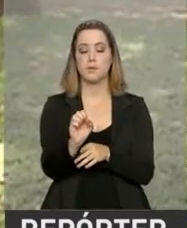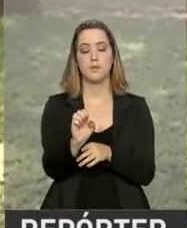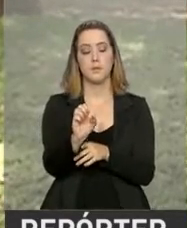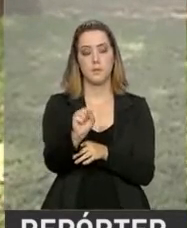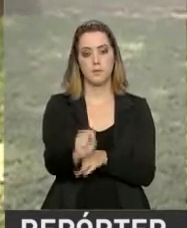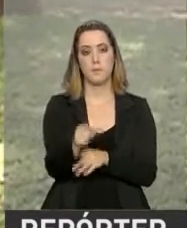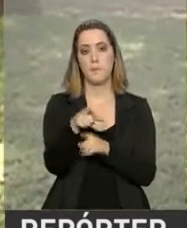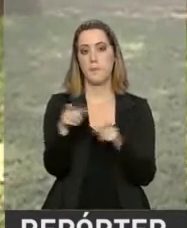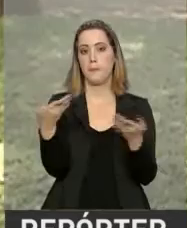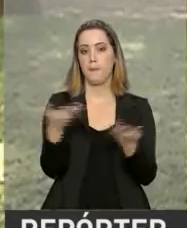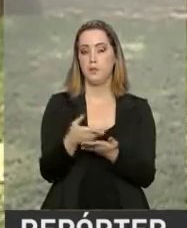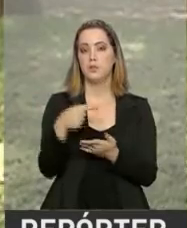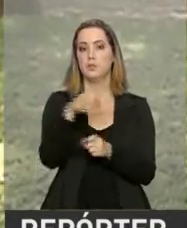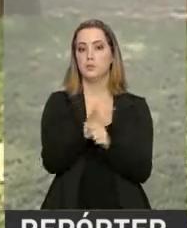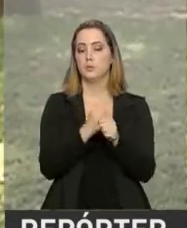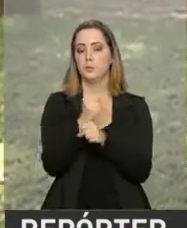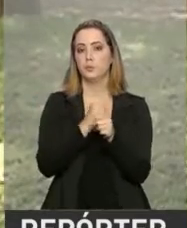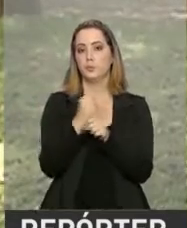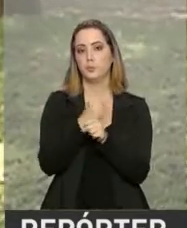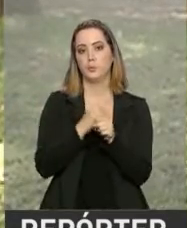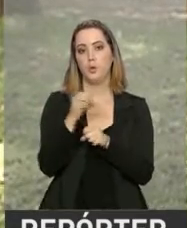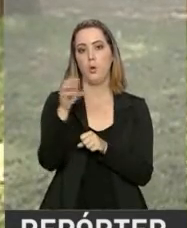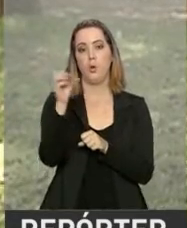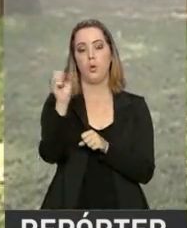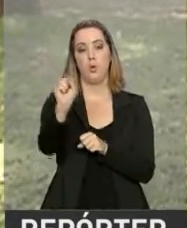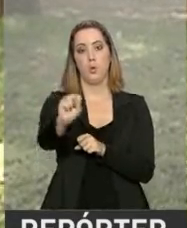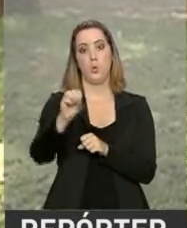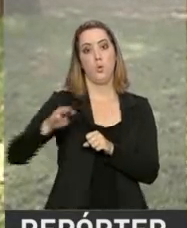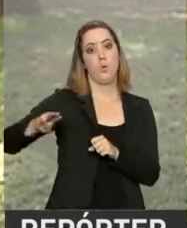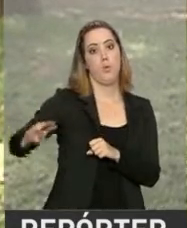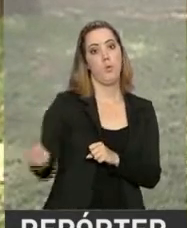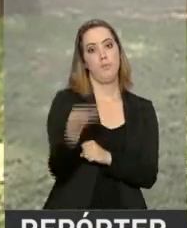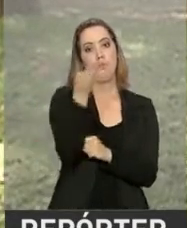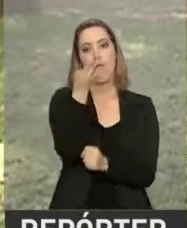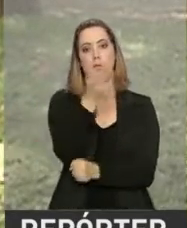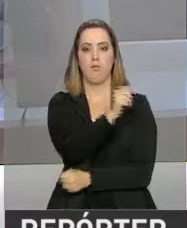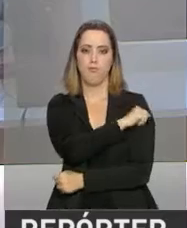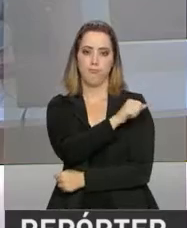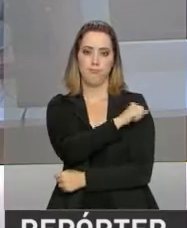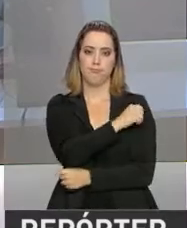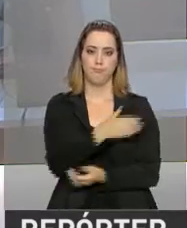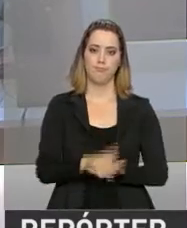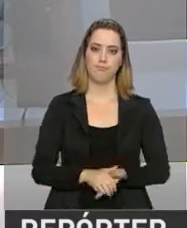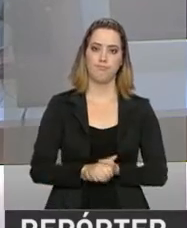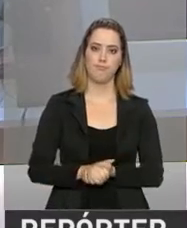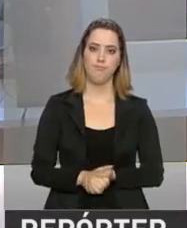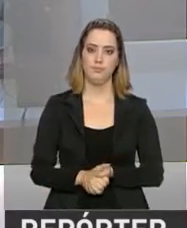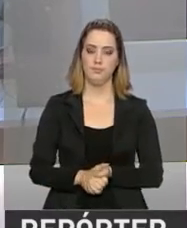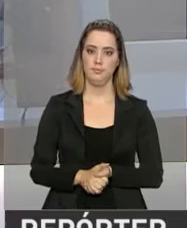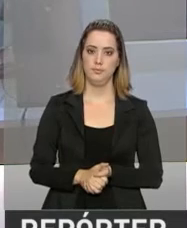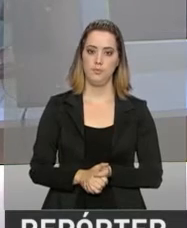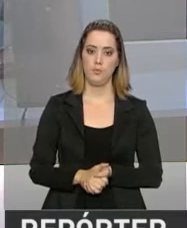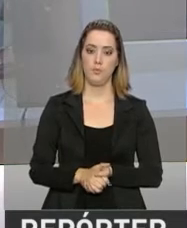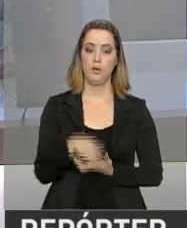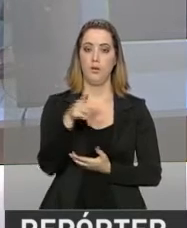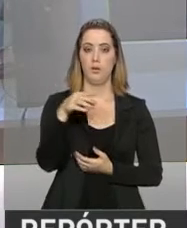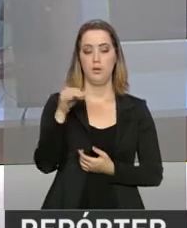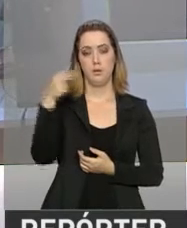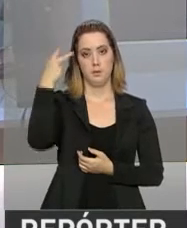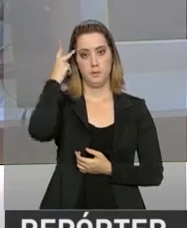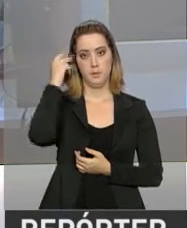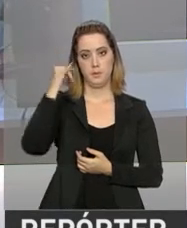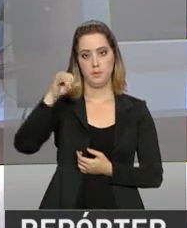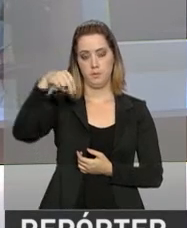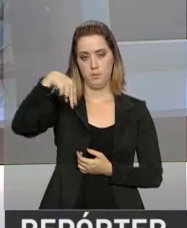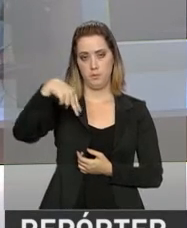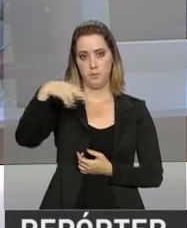Este ano, o exame conta com mais de 8 milhões e 600 mil inscritos. E em São Paulo, o INSS e a Fiesp,